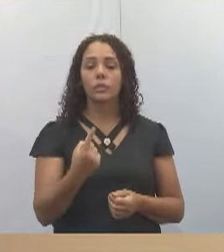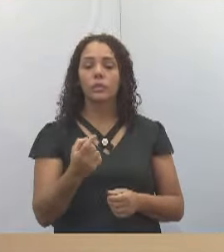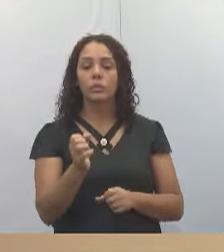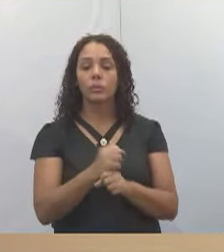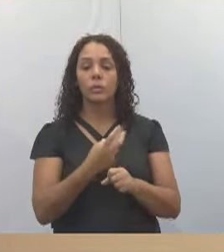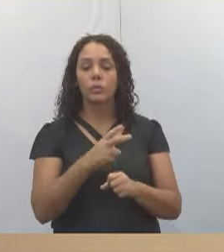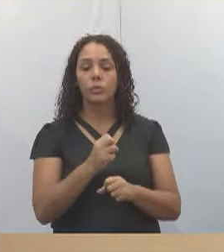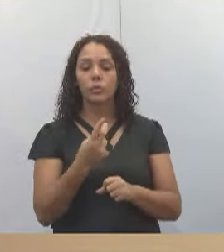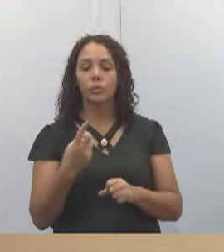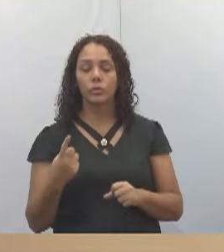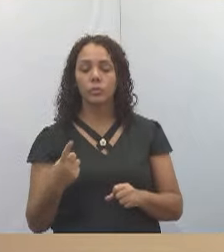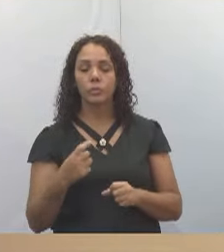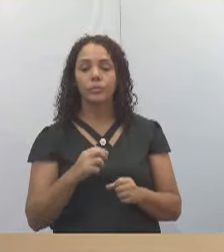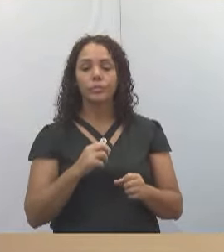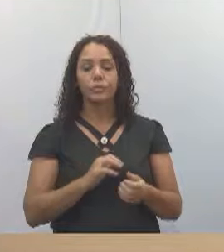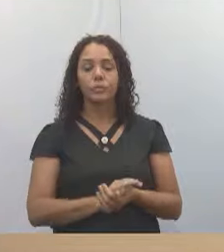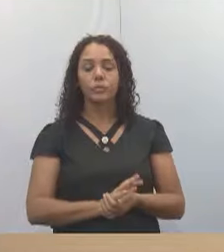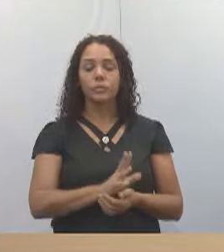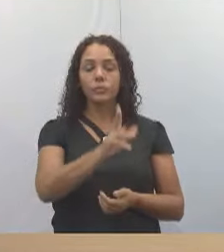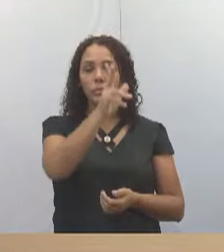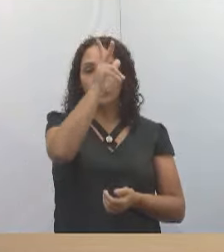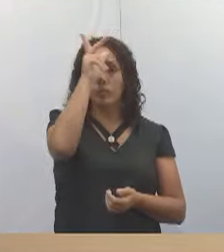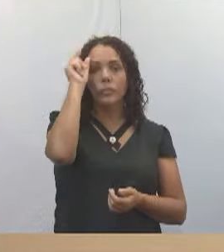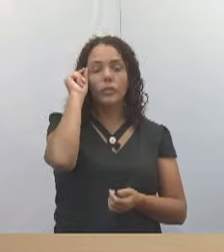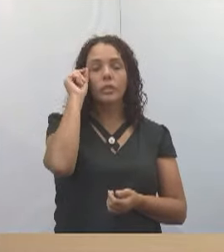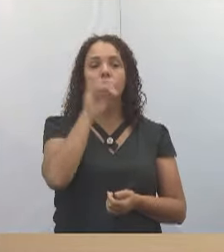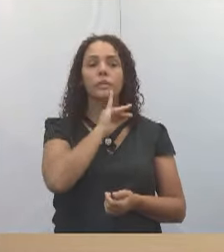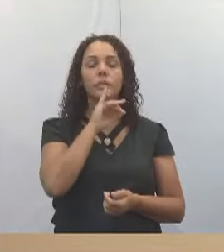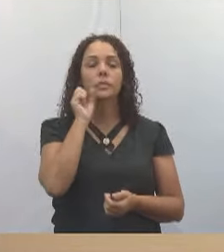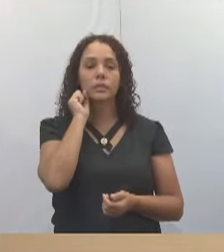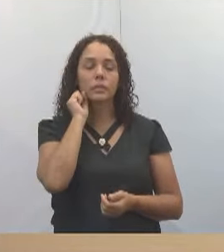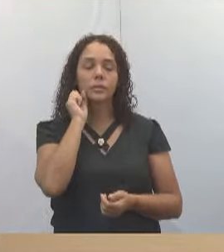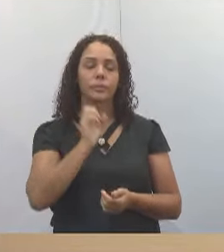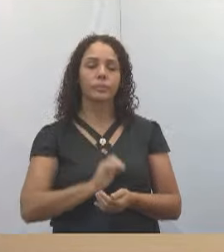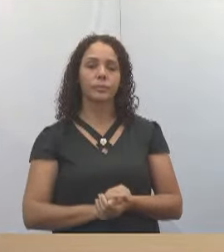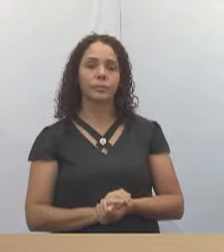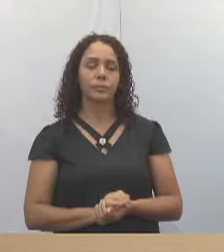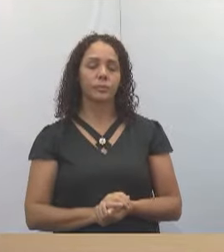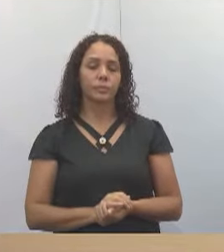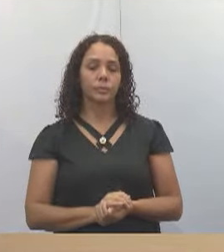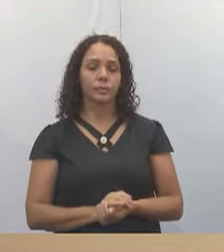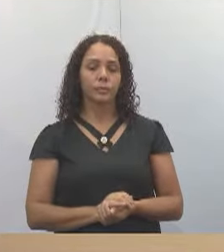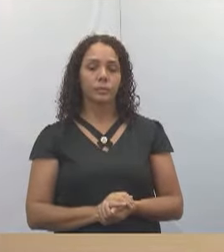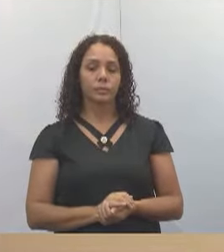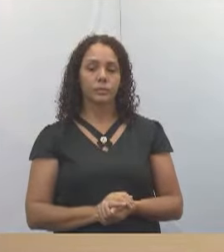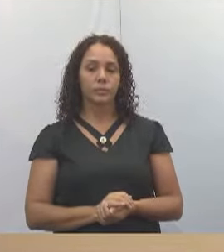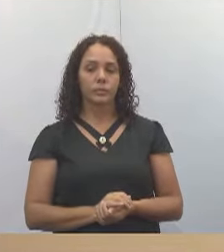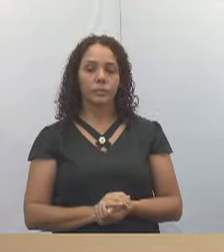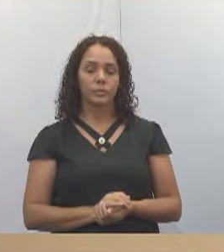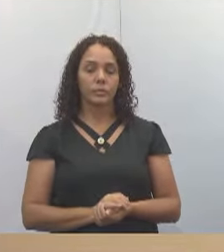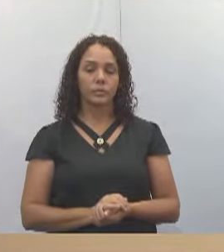091/2021. Do prefeito municipal José Isaías de Santana.